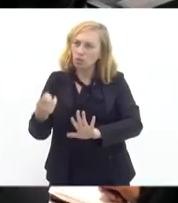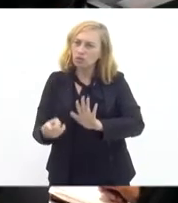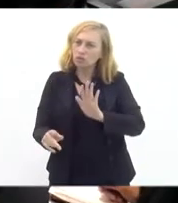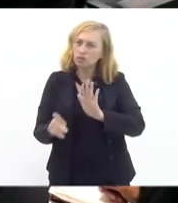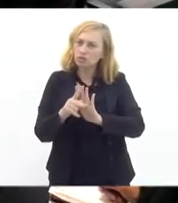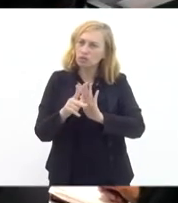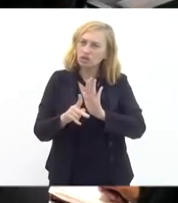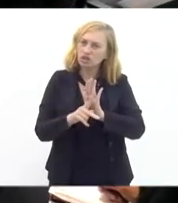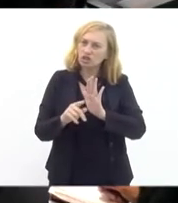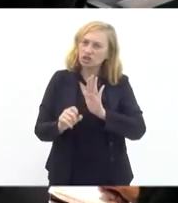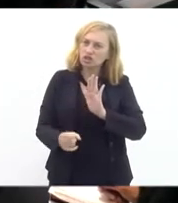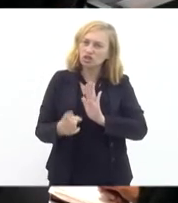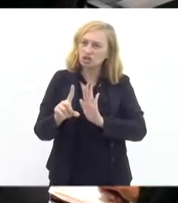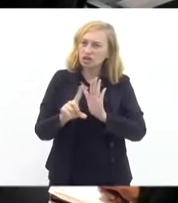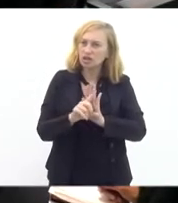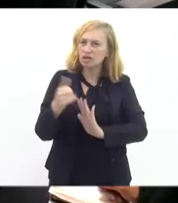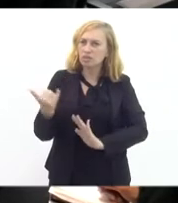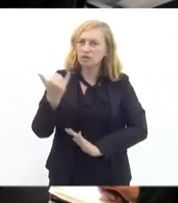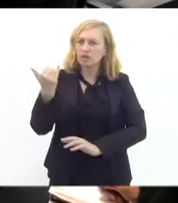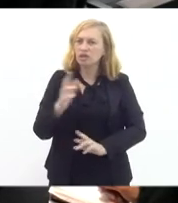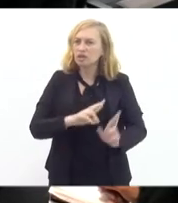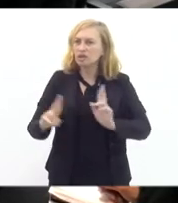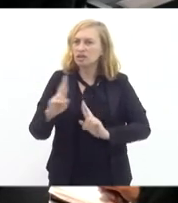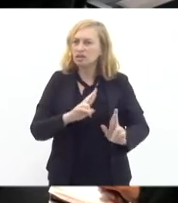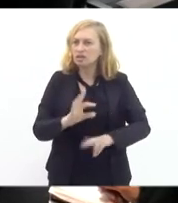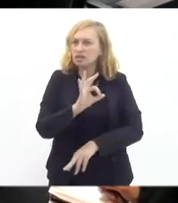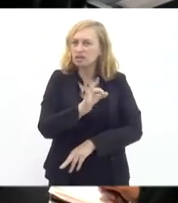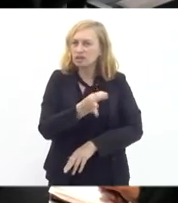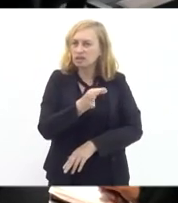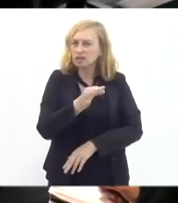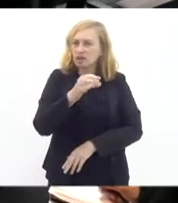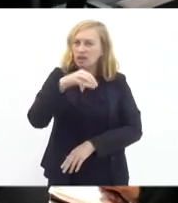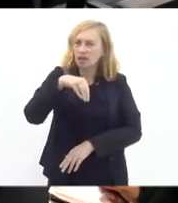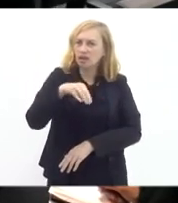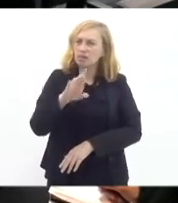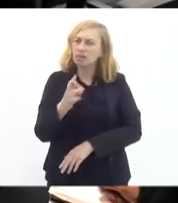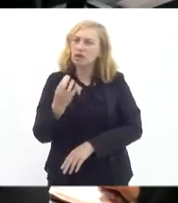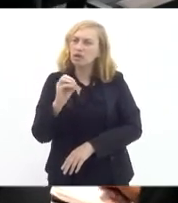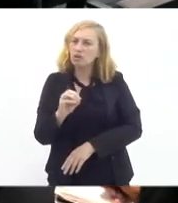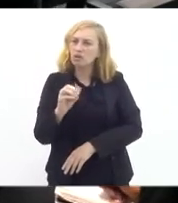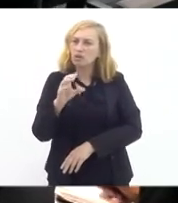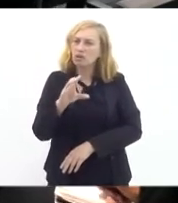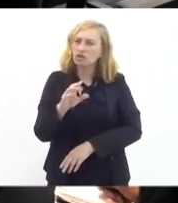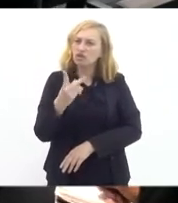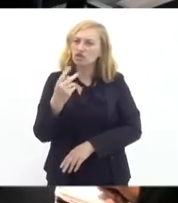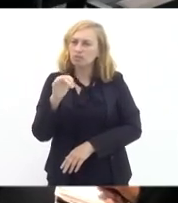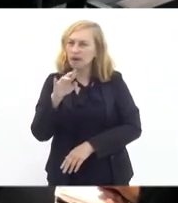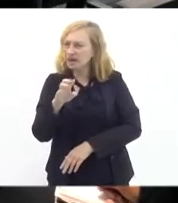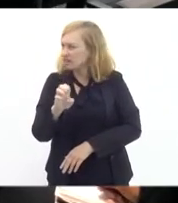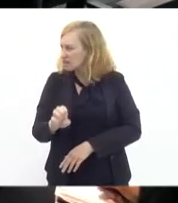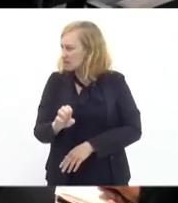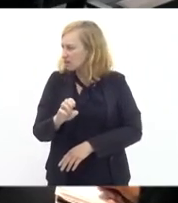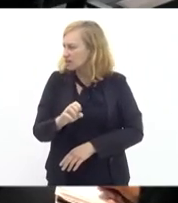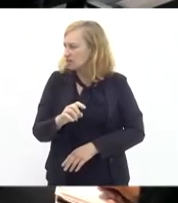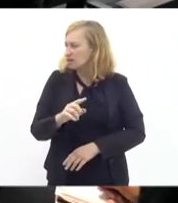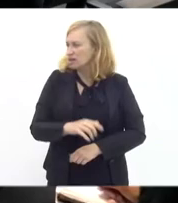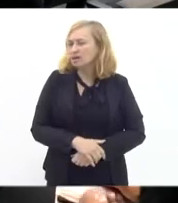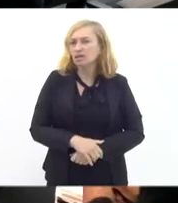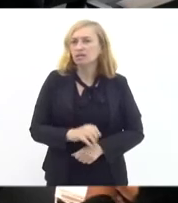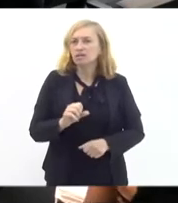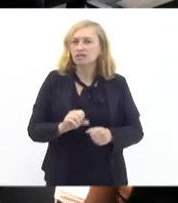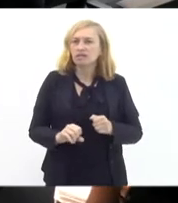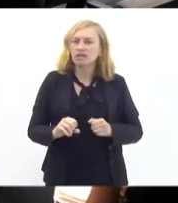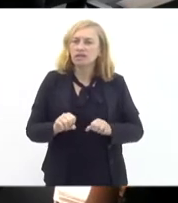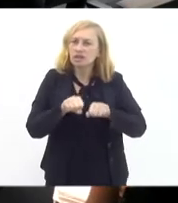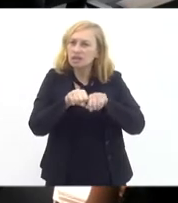lei importantíssimo, que é relacionado exatamente à microchipagem. Porque eu acho que a gente pode também, em cima disso, fazer de forma